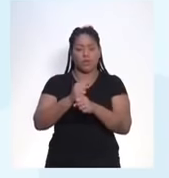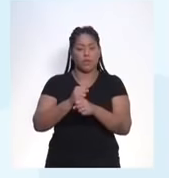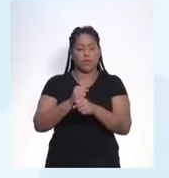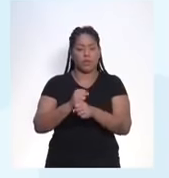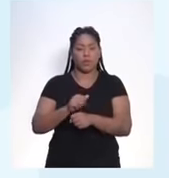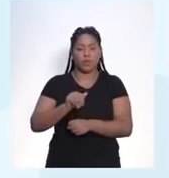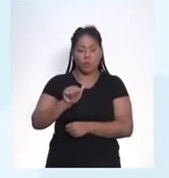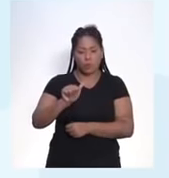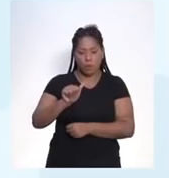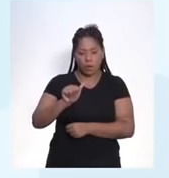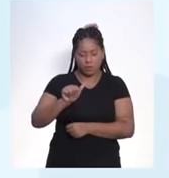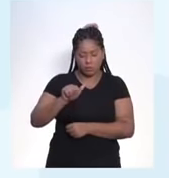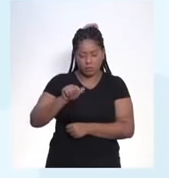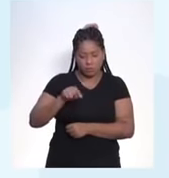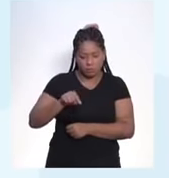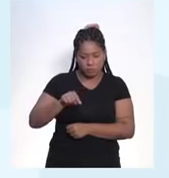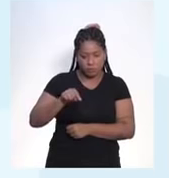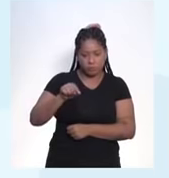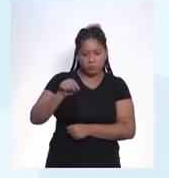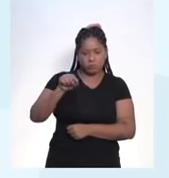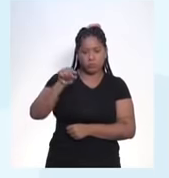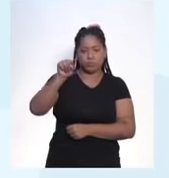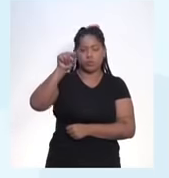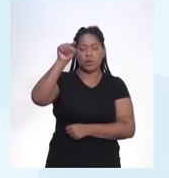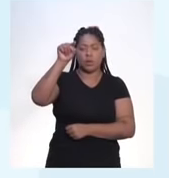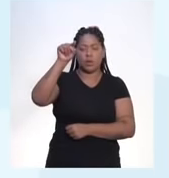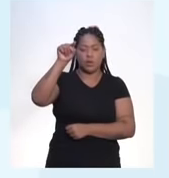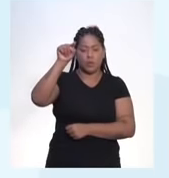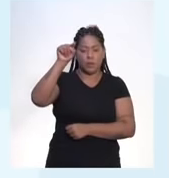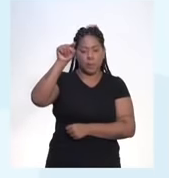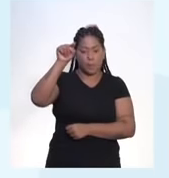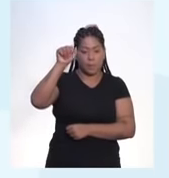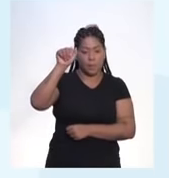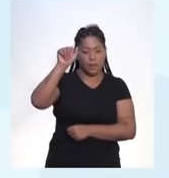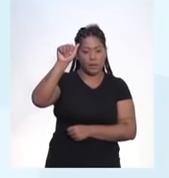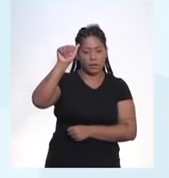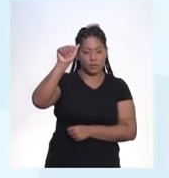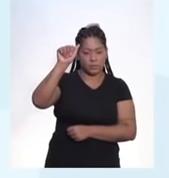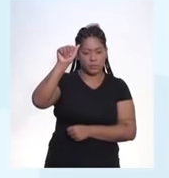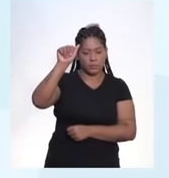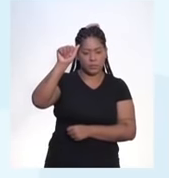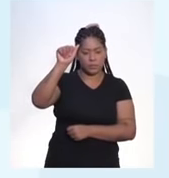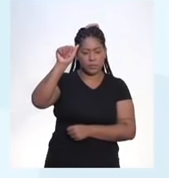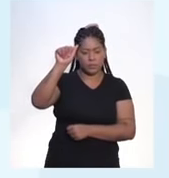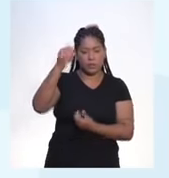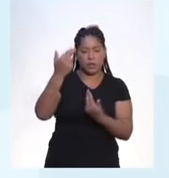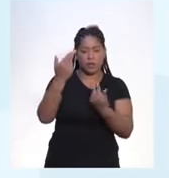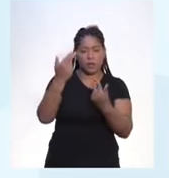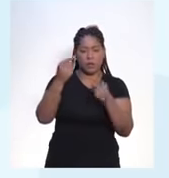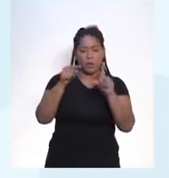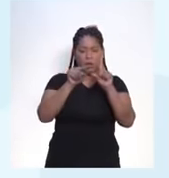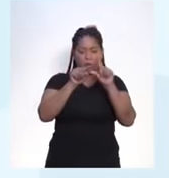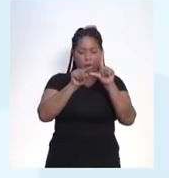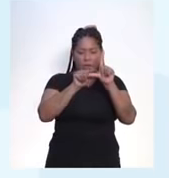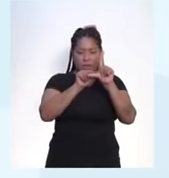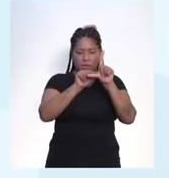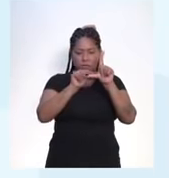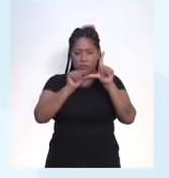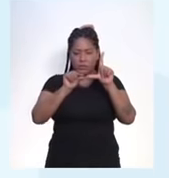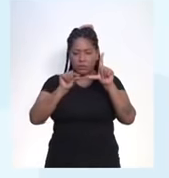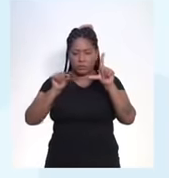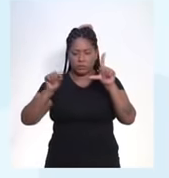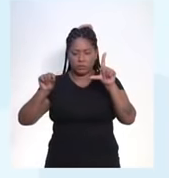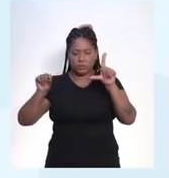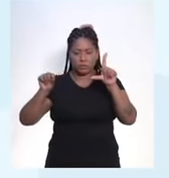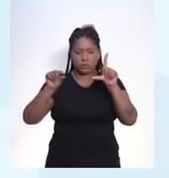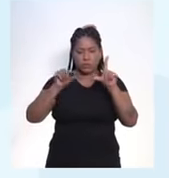movimentei aqui para um ponto um a coordenada que você vai colocar tanto faz aqui na coordenada não o ponto vets né então ele fez